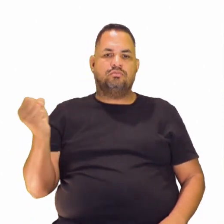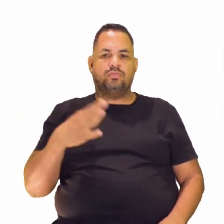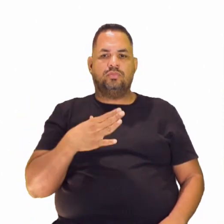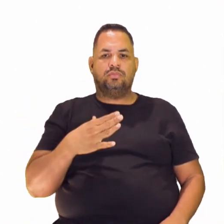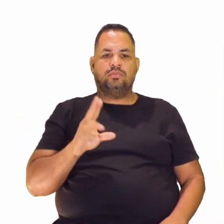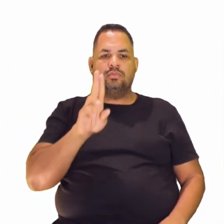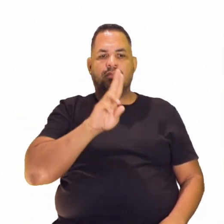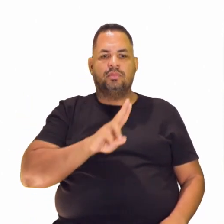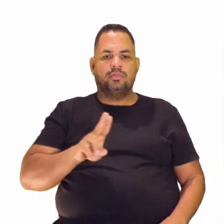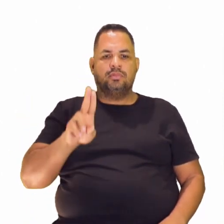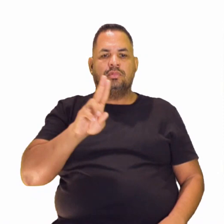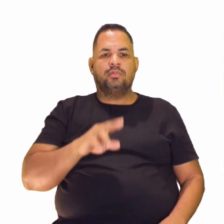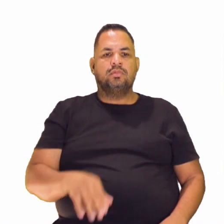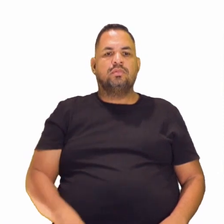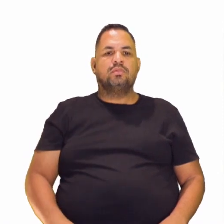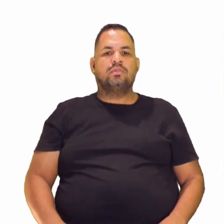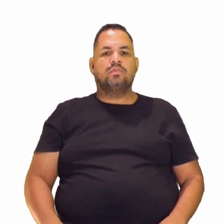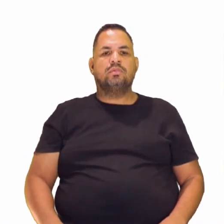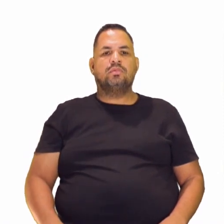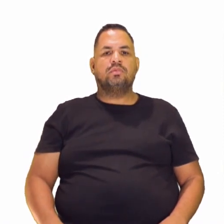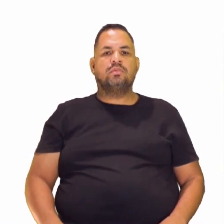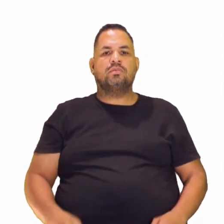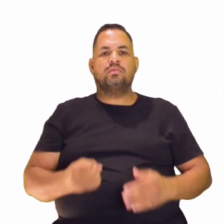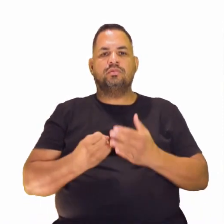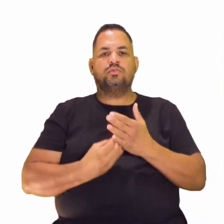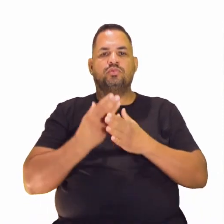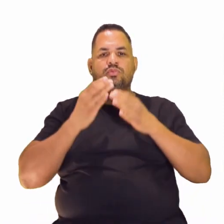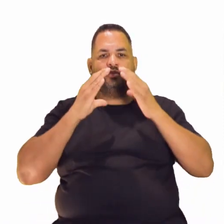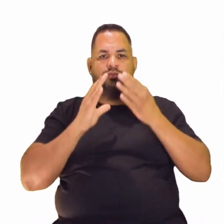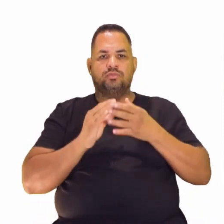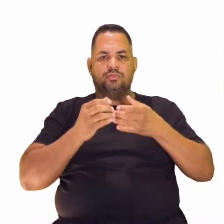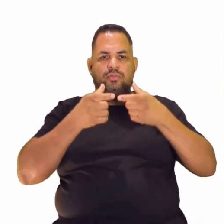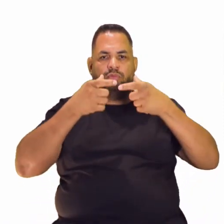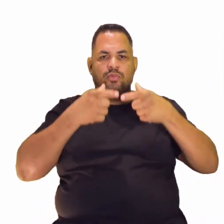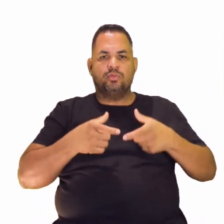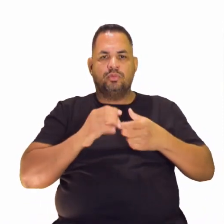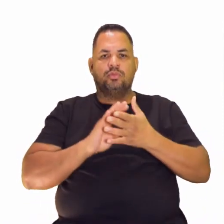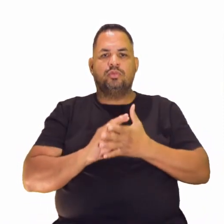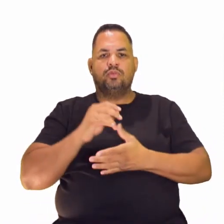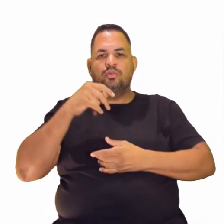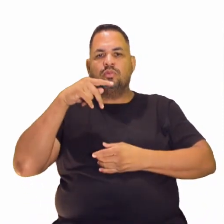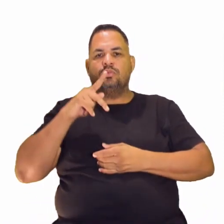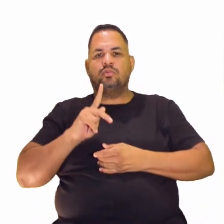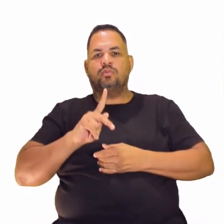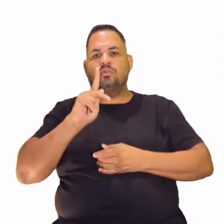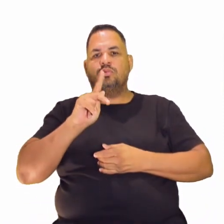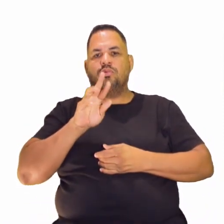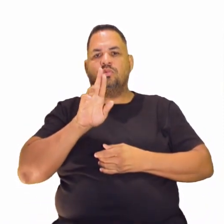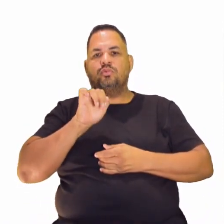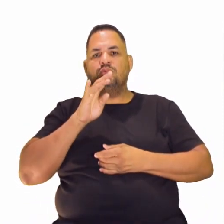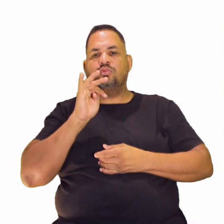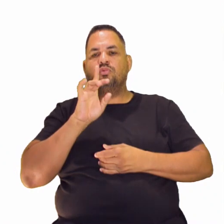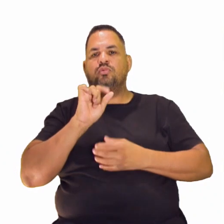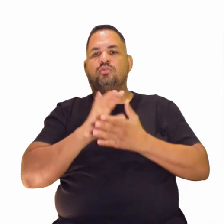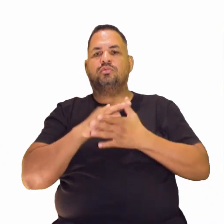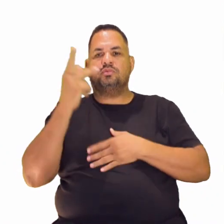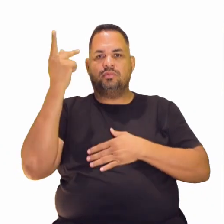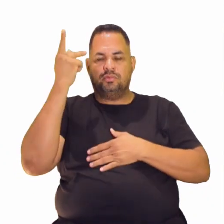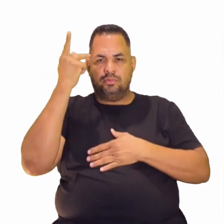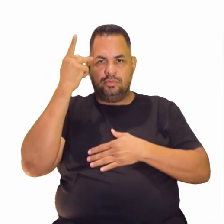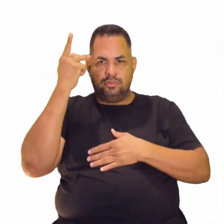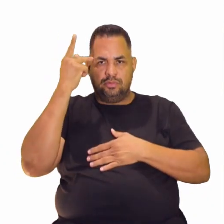que ele usa. Ele é da aldeia Crucutu, que é uma aldeia lá de São Paulo.